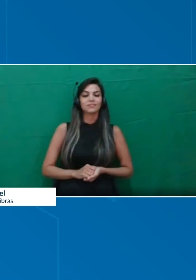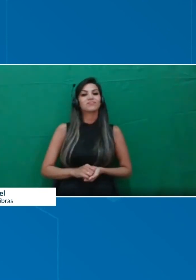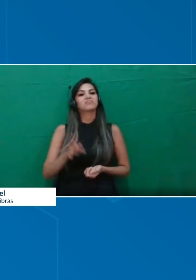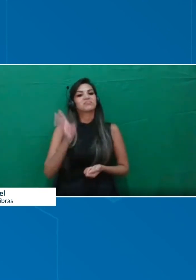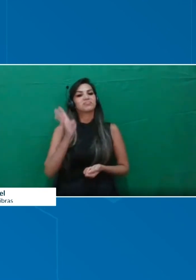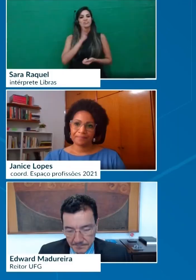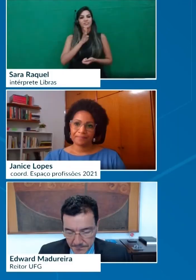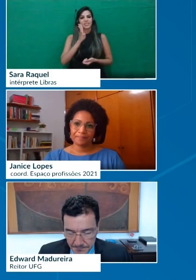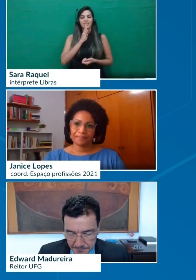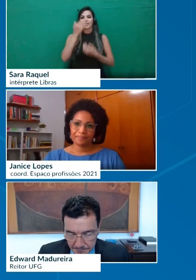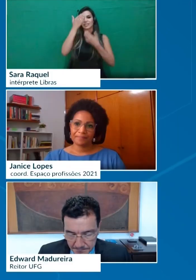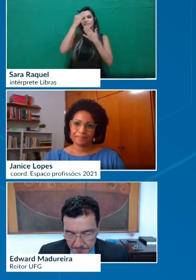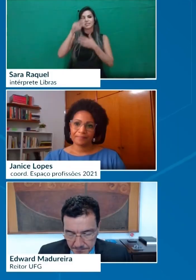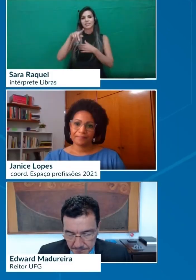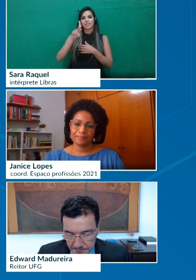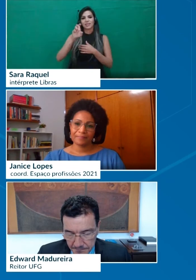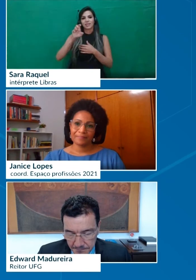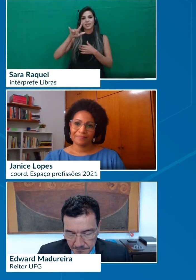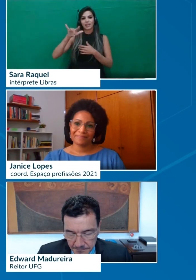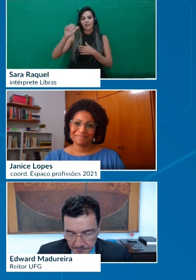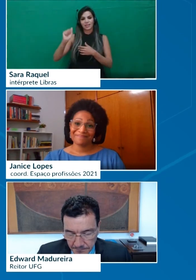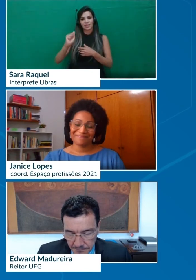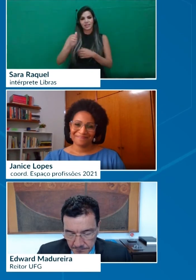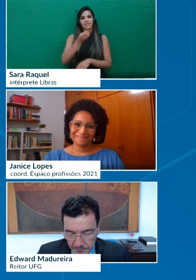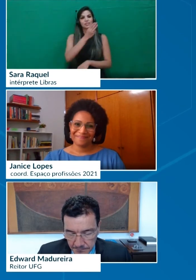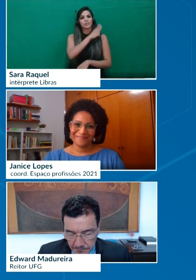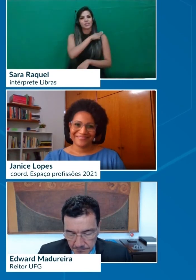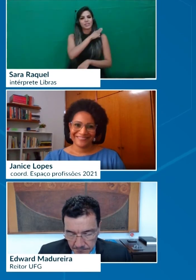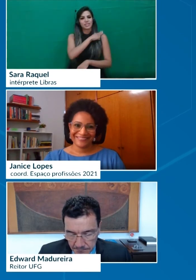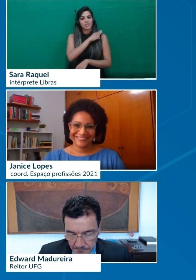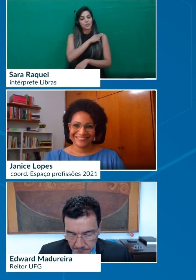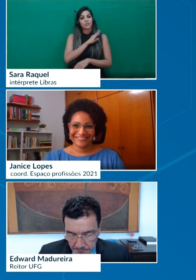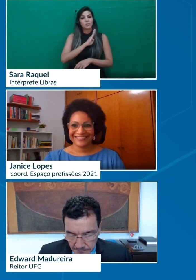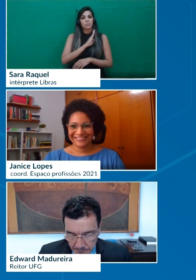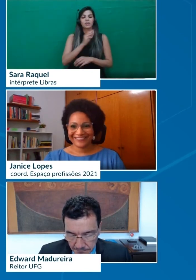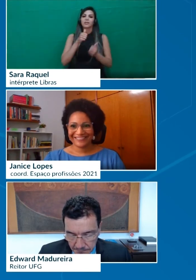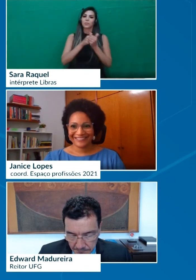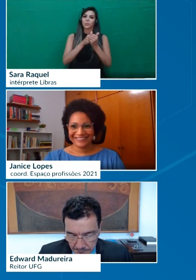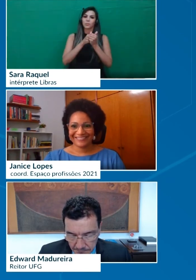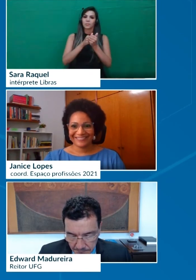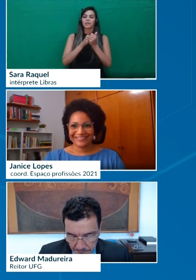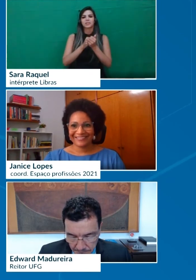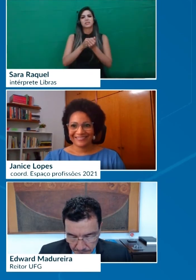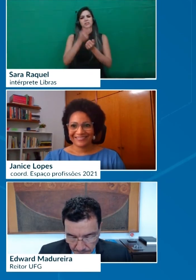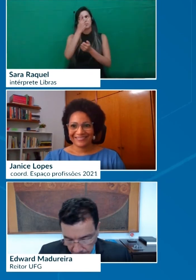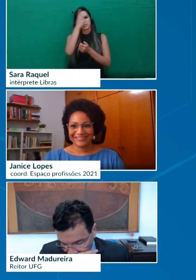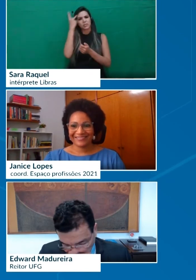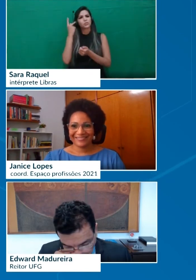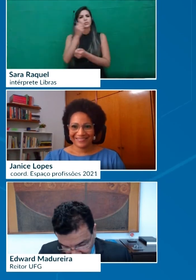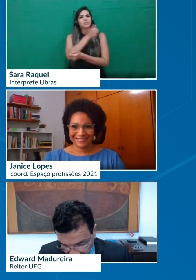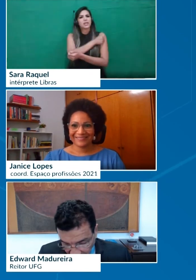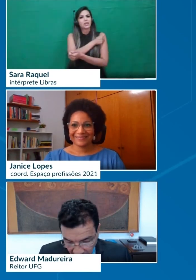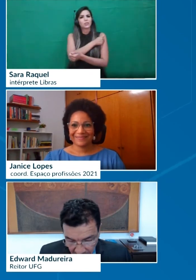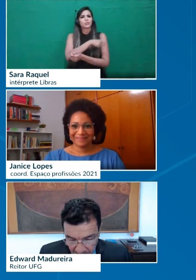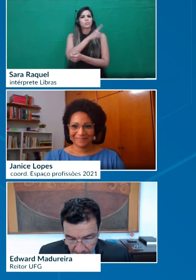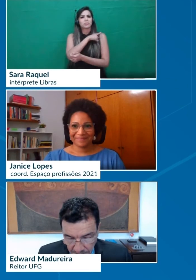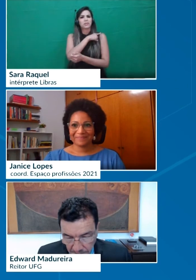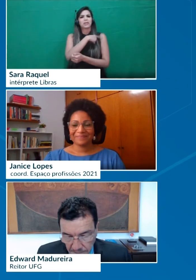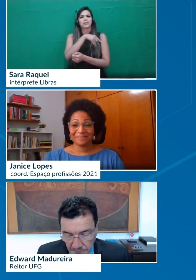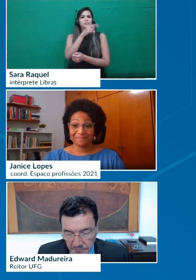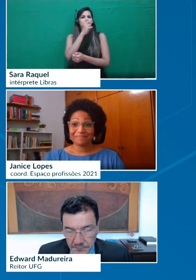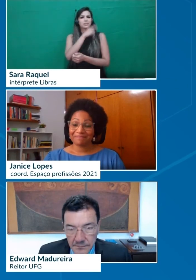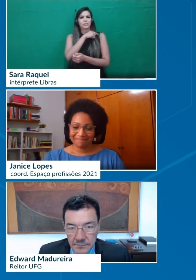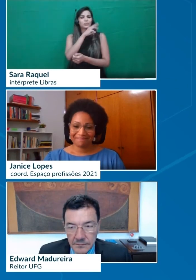aqui a Keila Maria Rodrigues, do 3º B, também acompanhando. O pessoal aí do 1º B, 1º A, 3º B, podia falar de qual